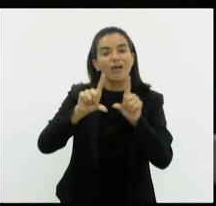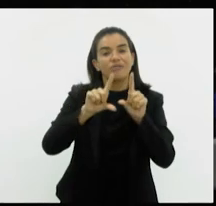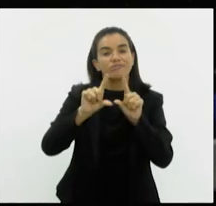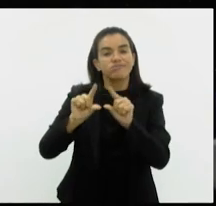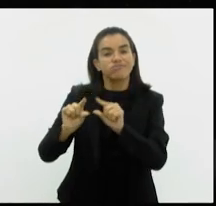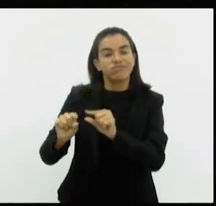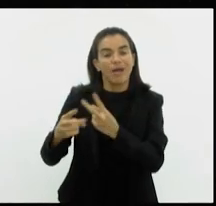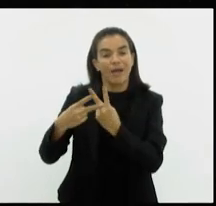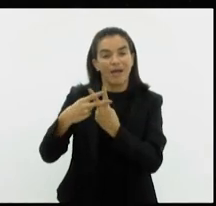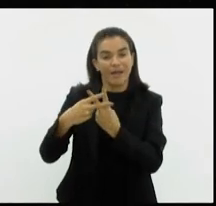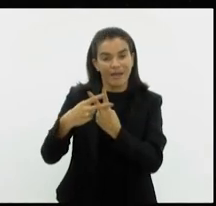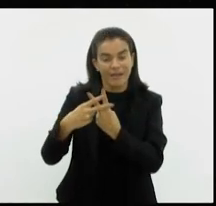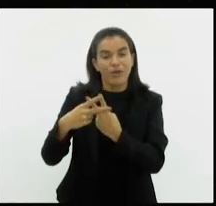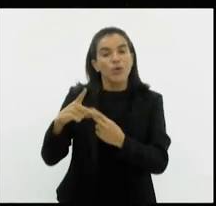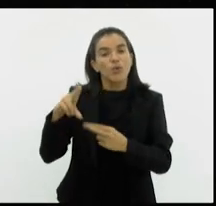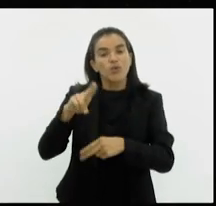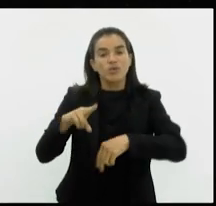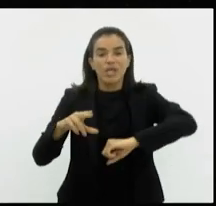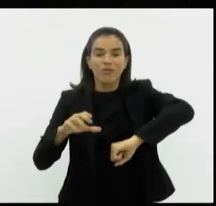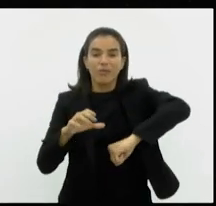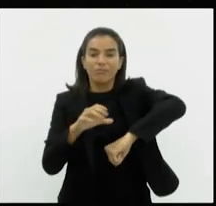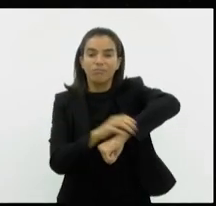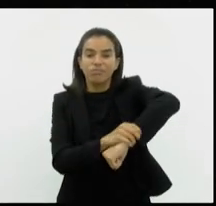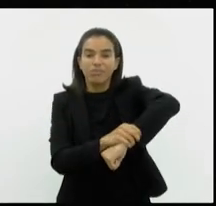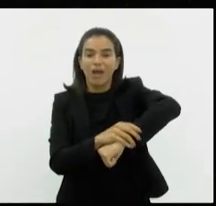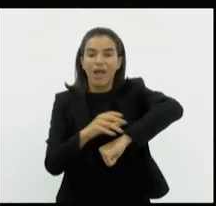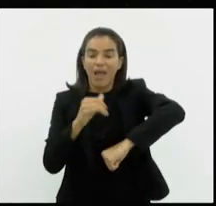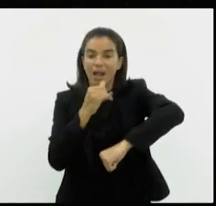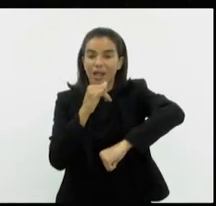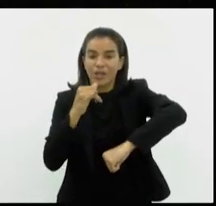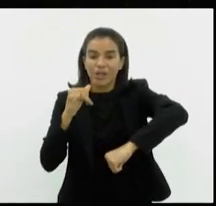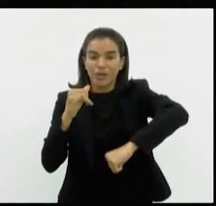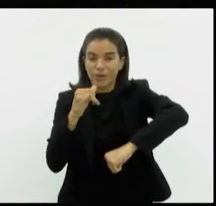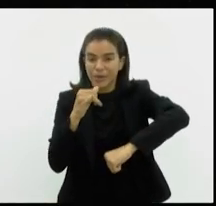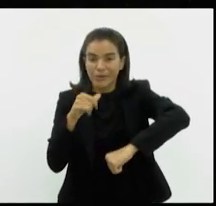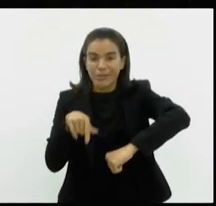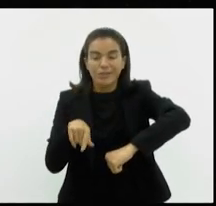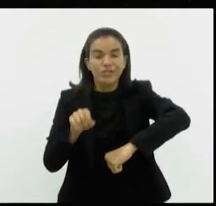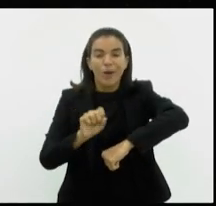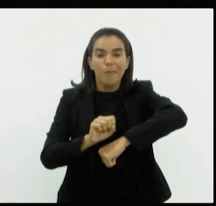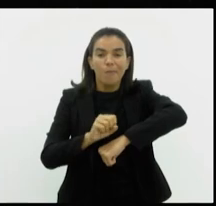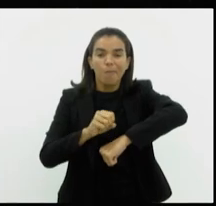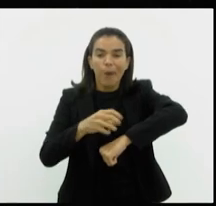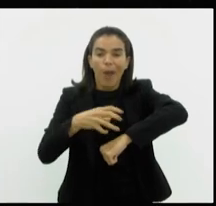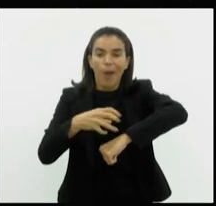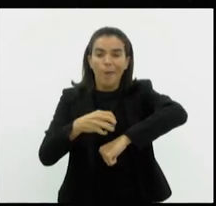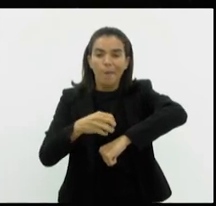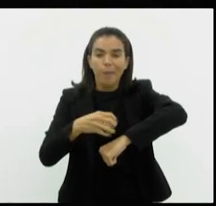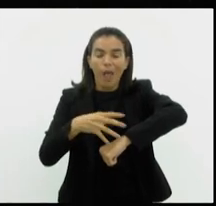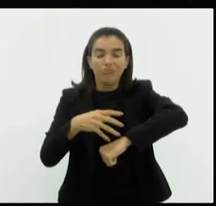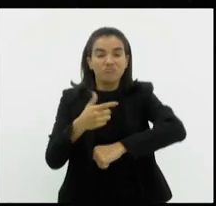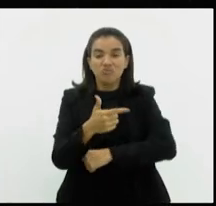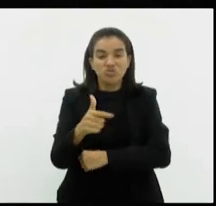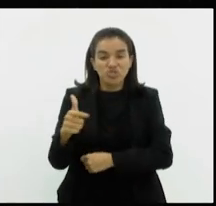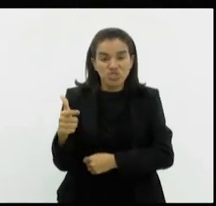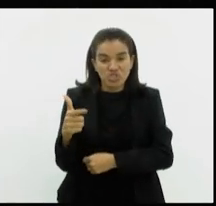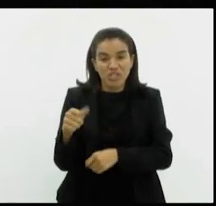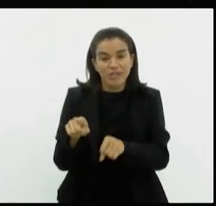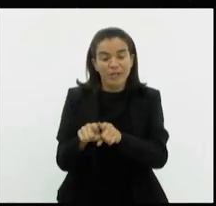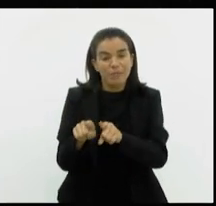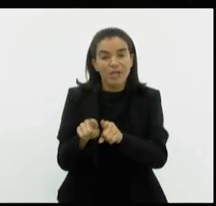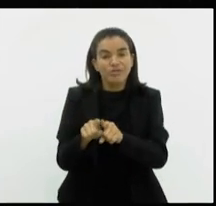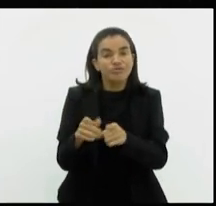utilizava uma tornozeleira eletrônica que já não dava mais sinal né e a regressão ao